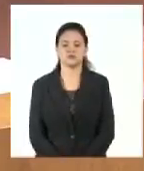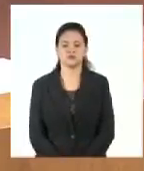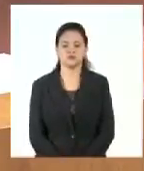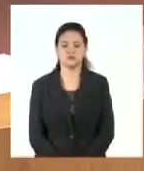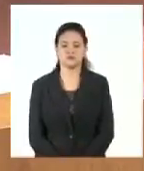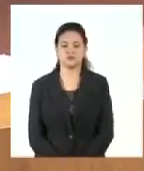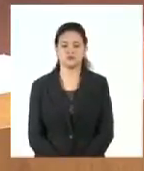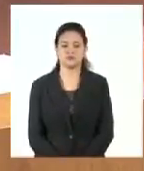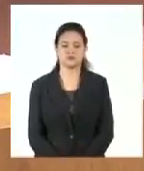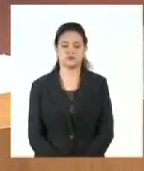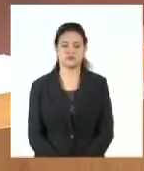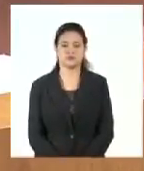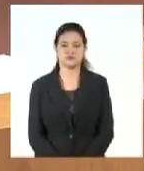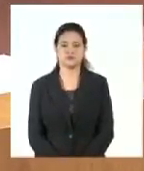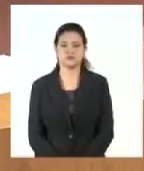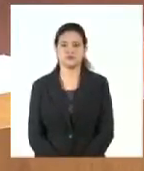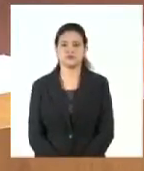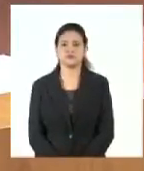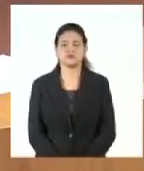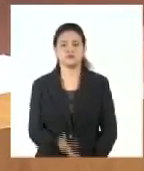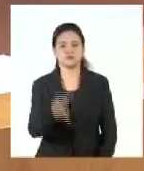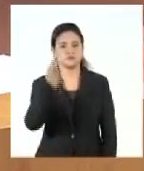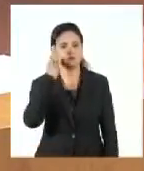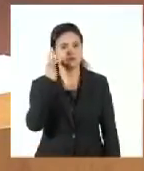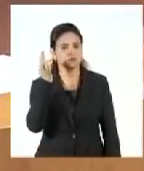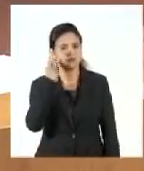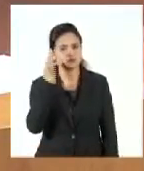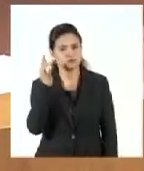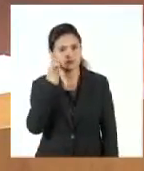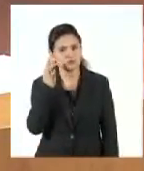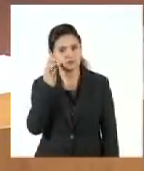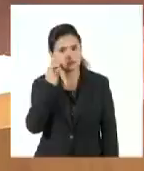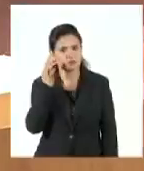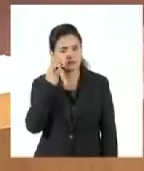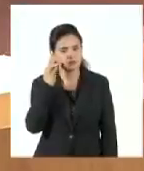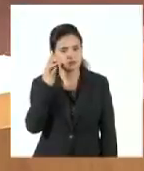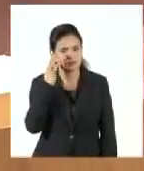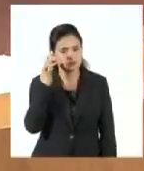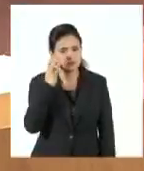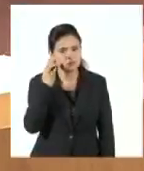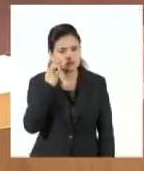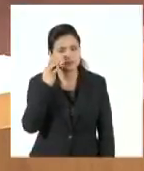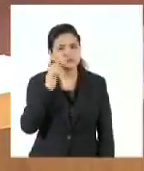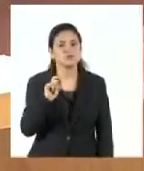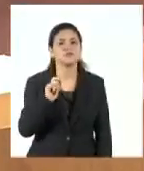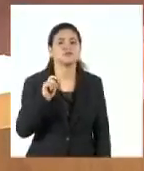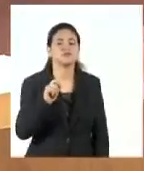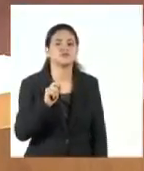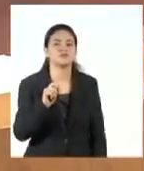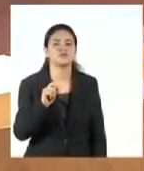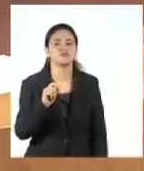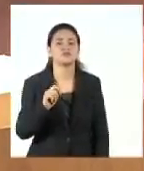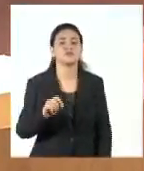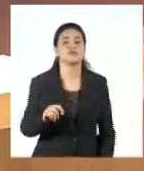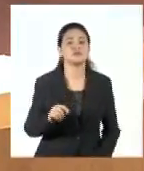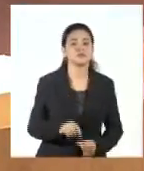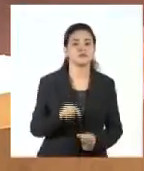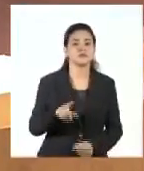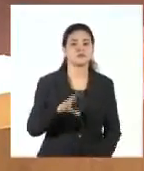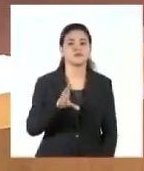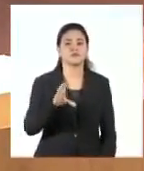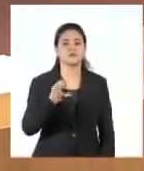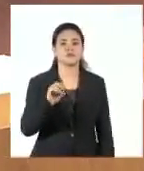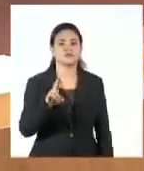Dino, quem colocou na reserva, na marra, coronéis da PM com experiência